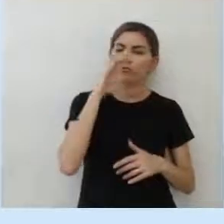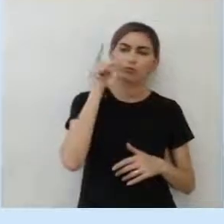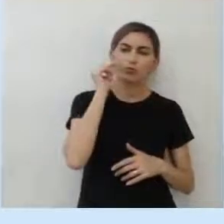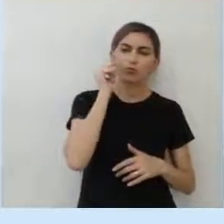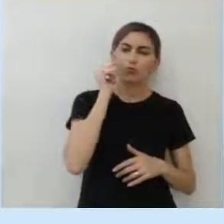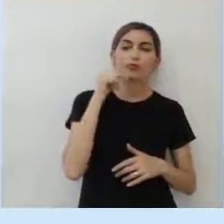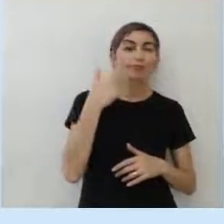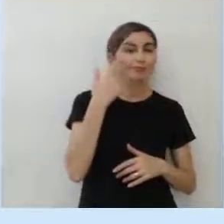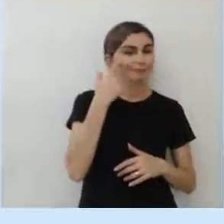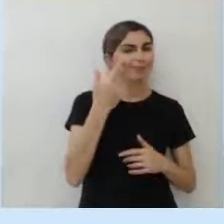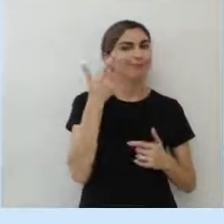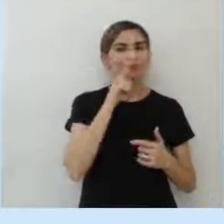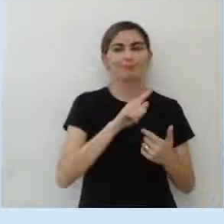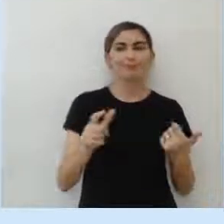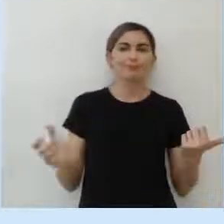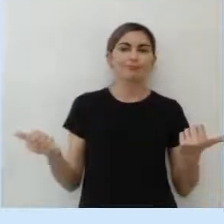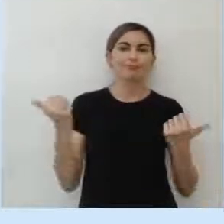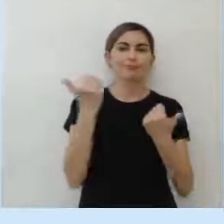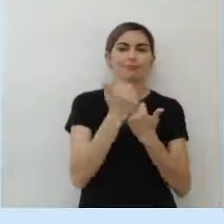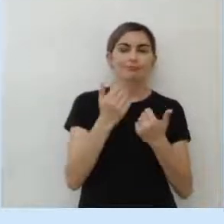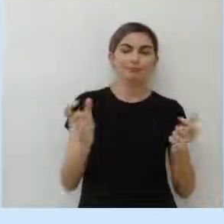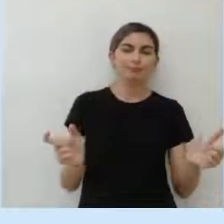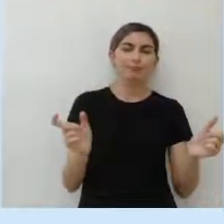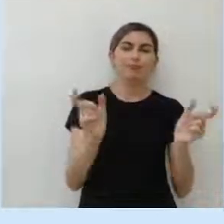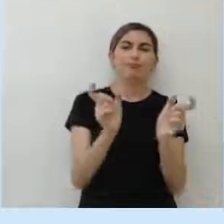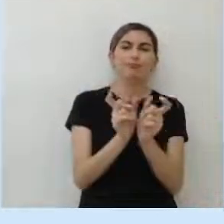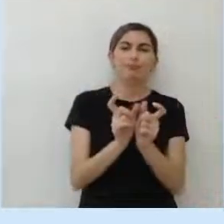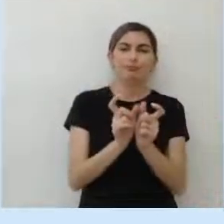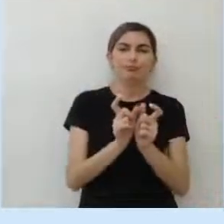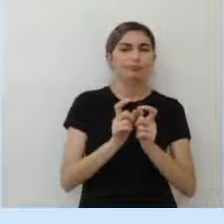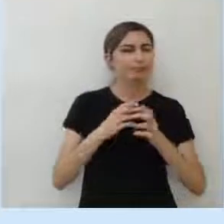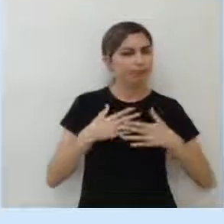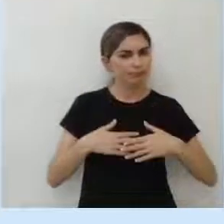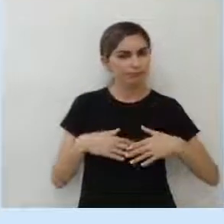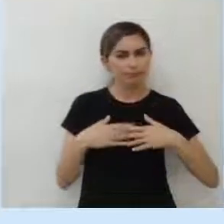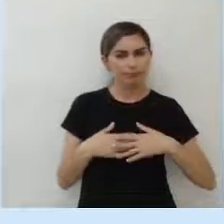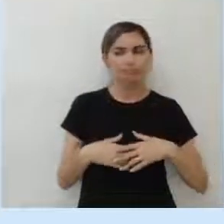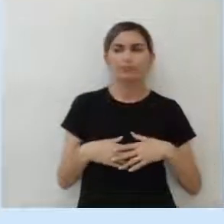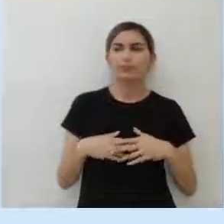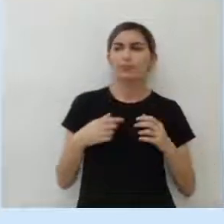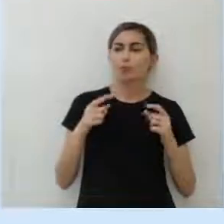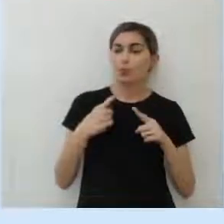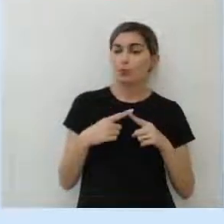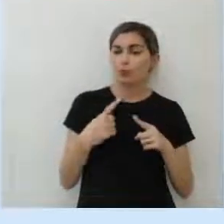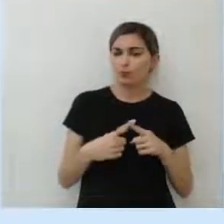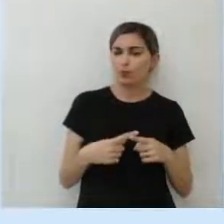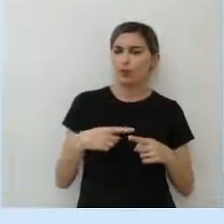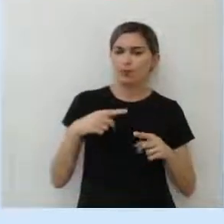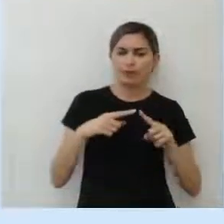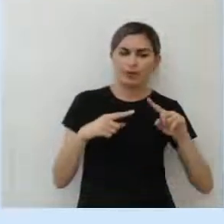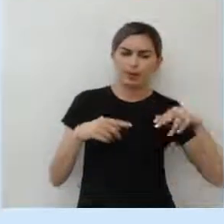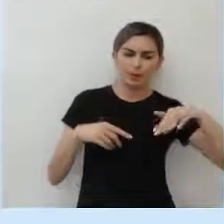que a gente consegue fazer esse encaixe aí também tranquilamente. Então, porque tanto